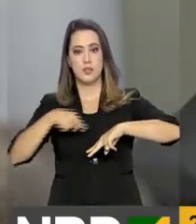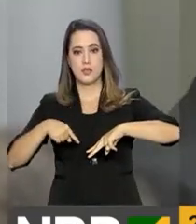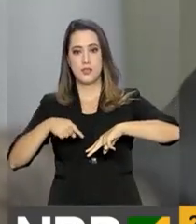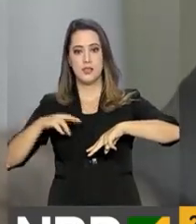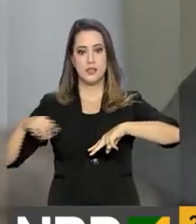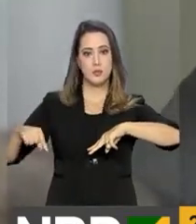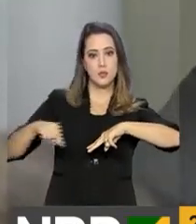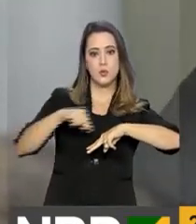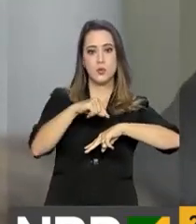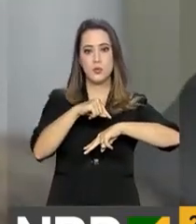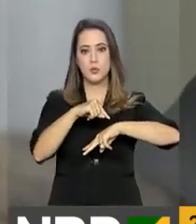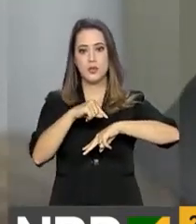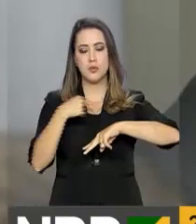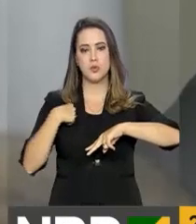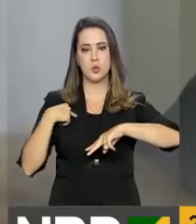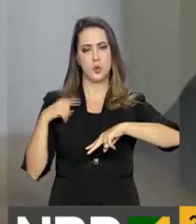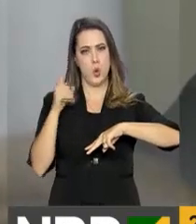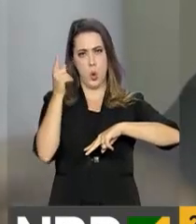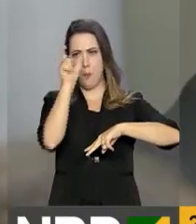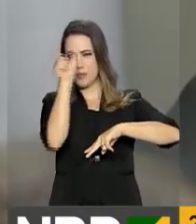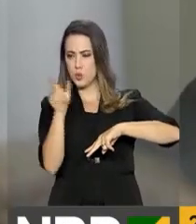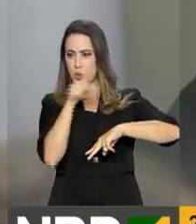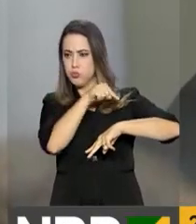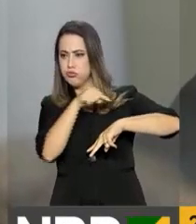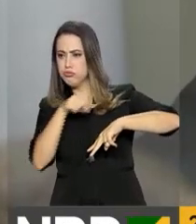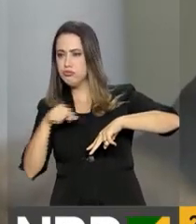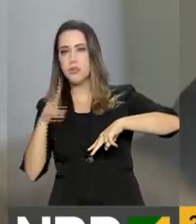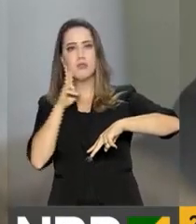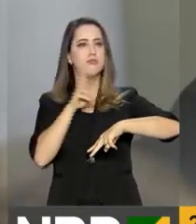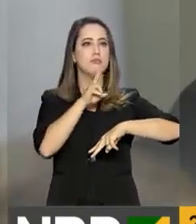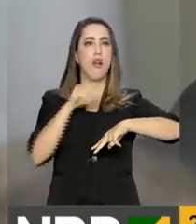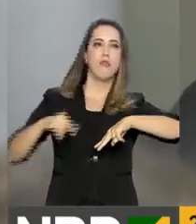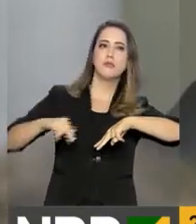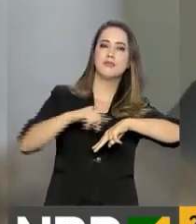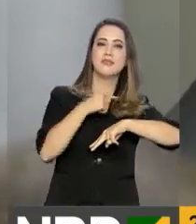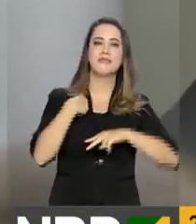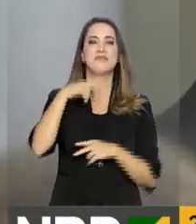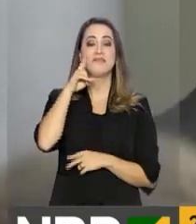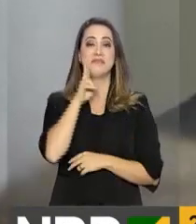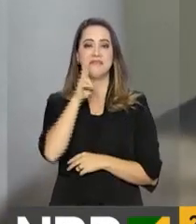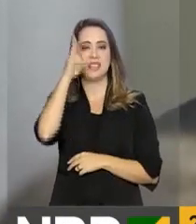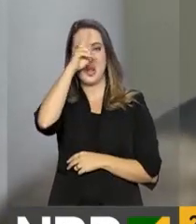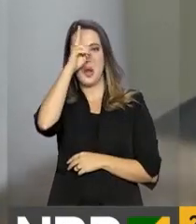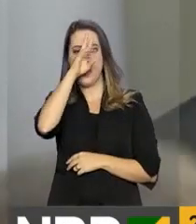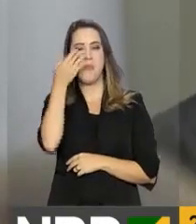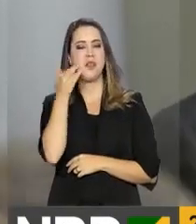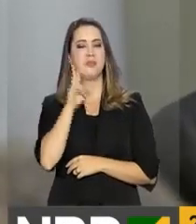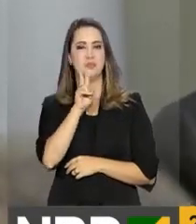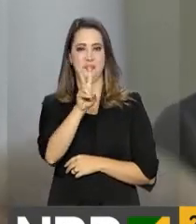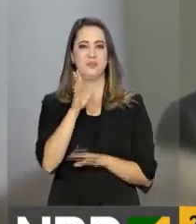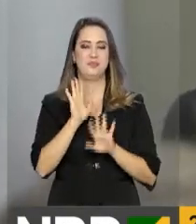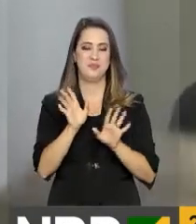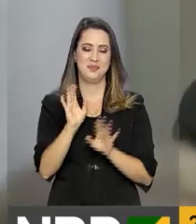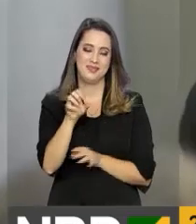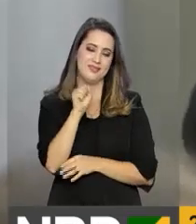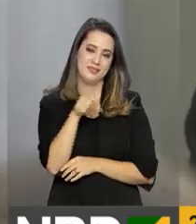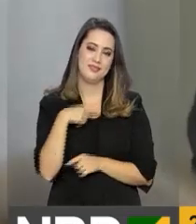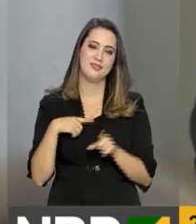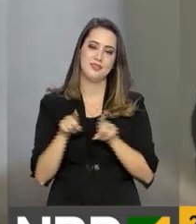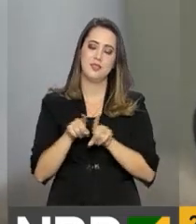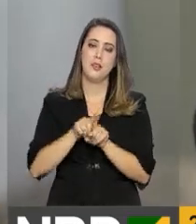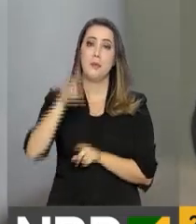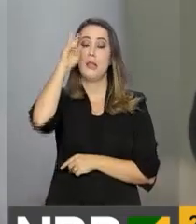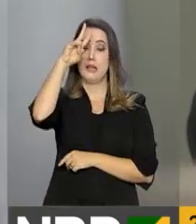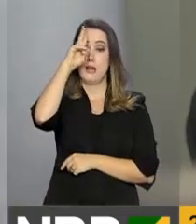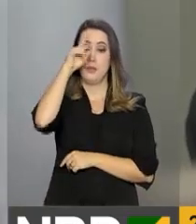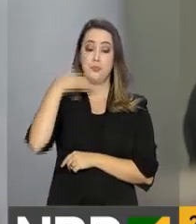imagem cinematográfica, eu imediatamente me recordei, com muita alegria, não é? Com muita alegria. Mas também me recordou que há